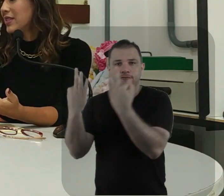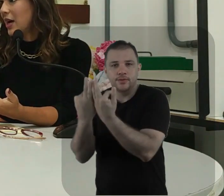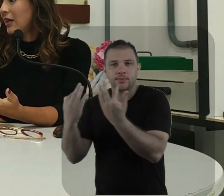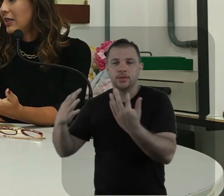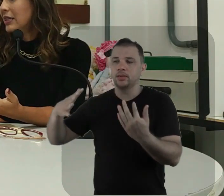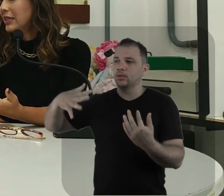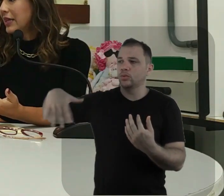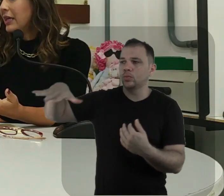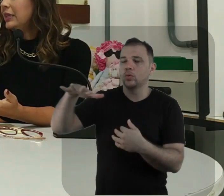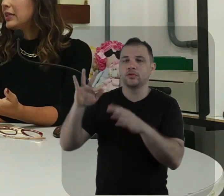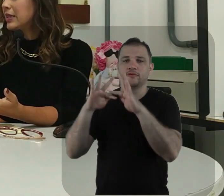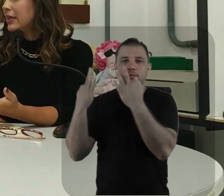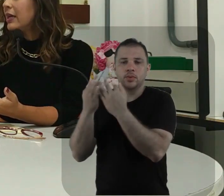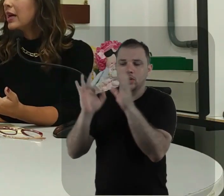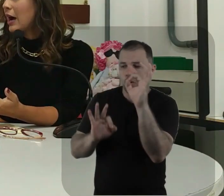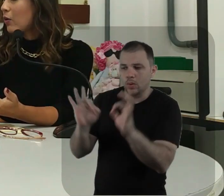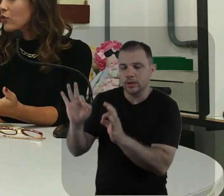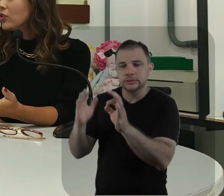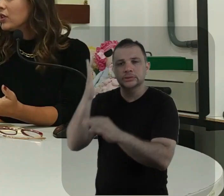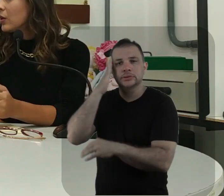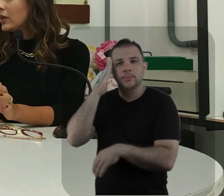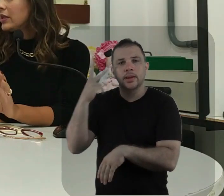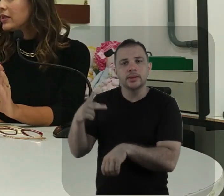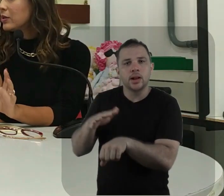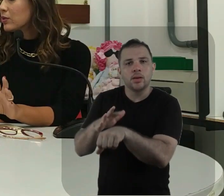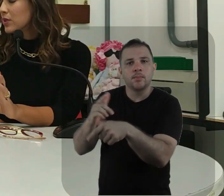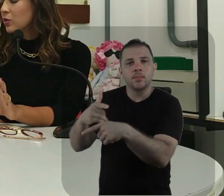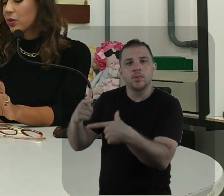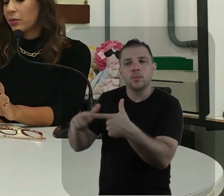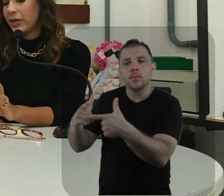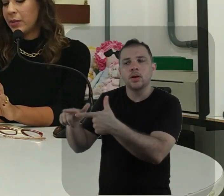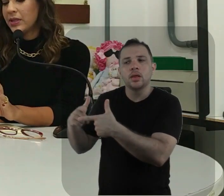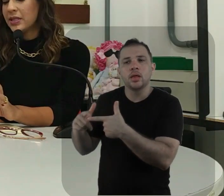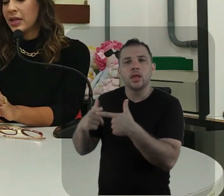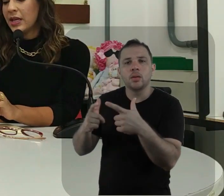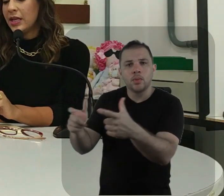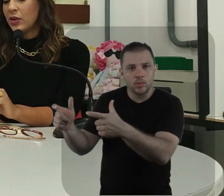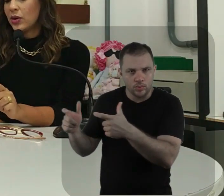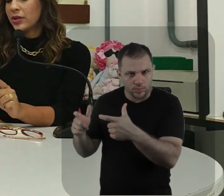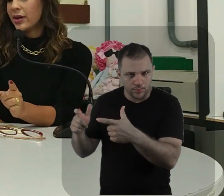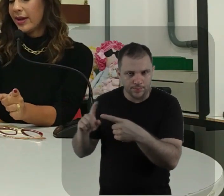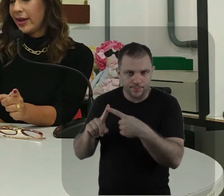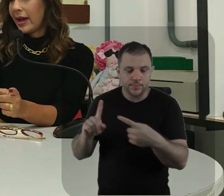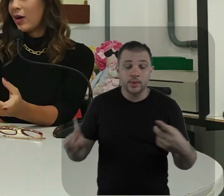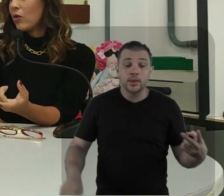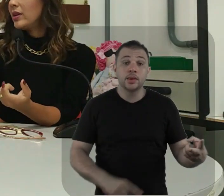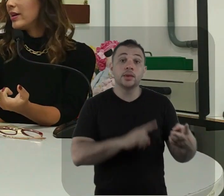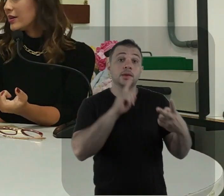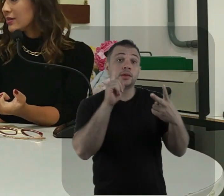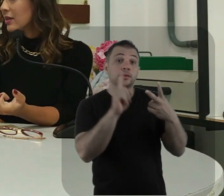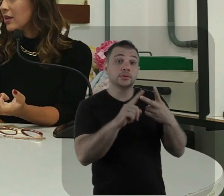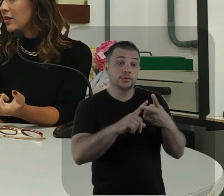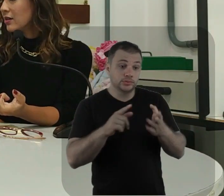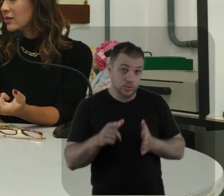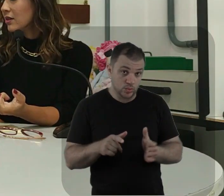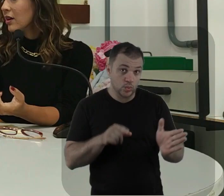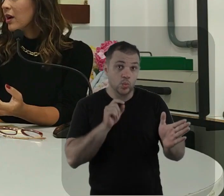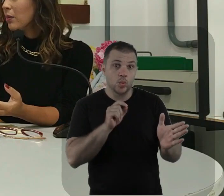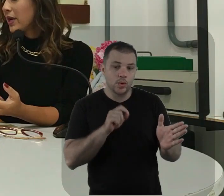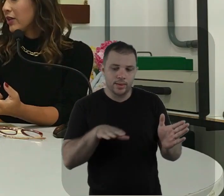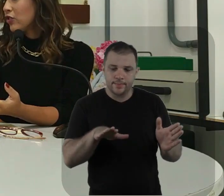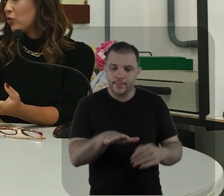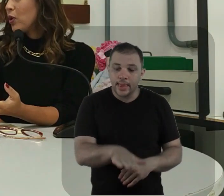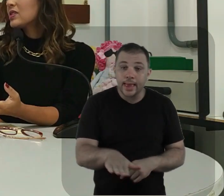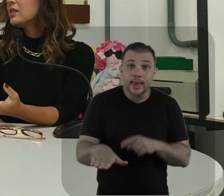se reorganizar, né? Entender aonde que estão ali os seus problemas. E outra é acolher essa